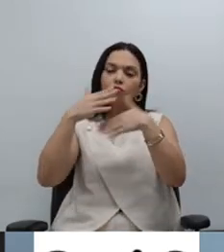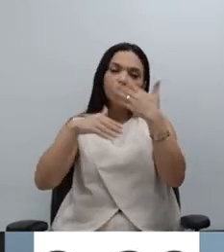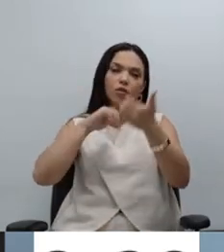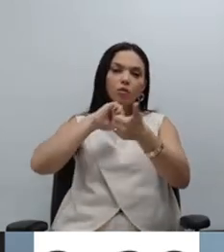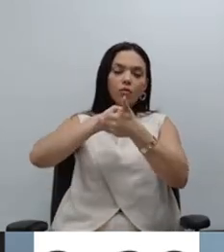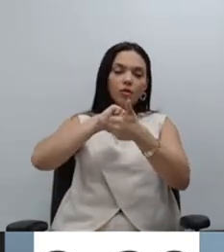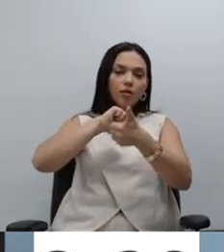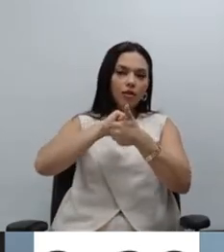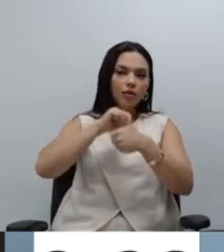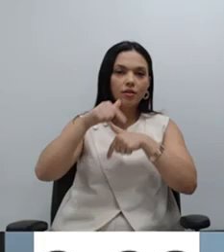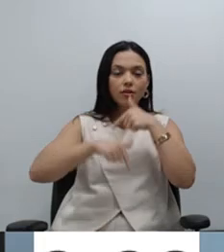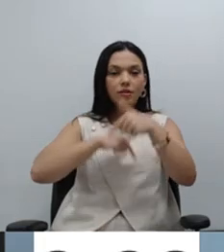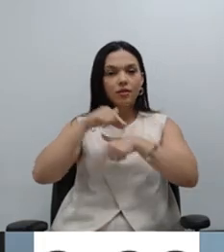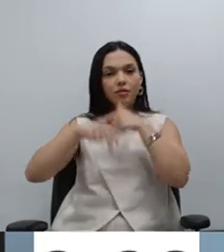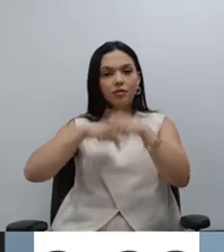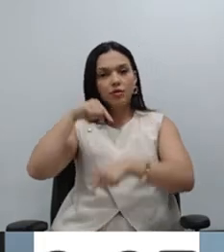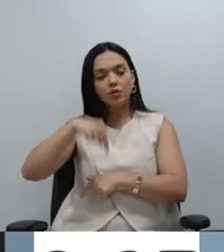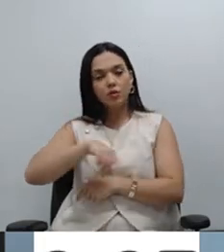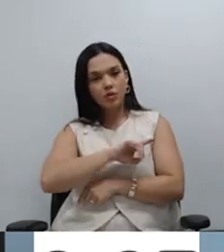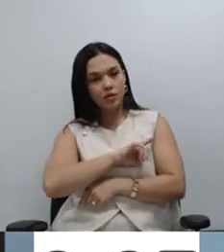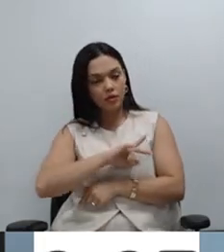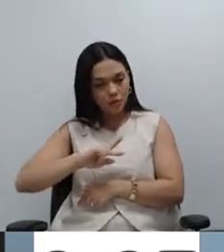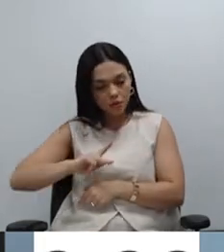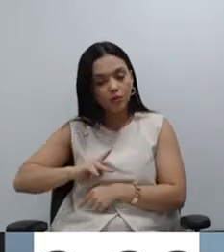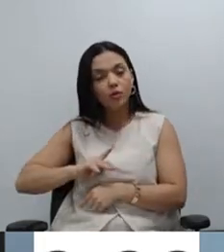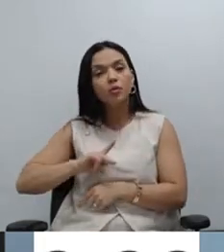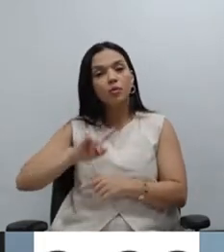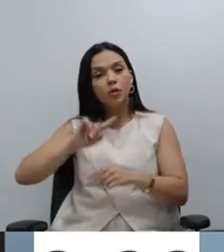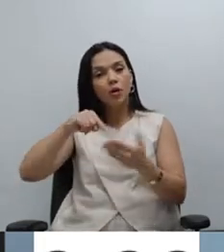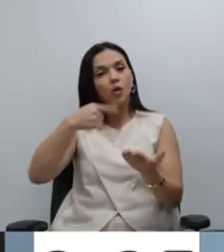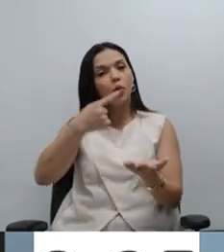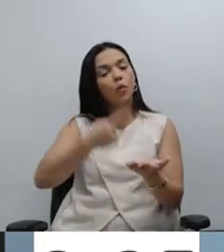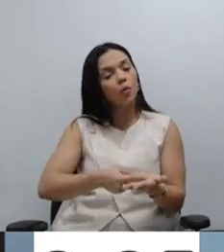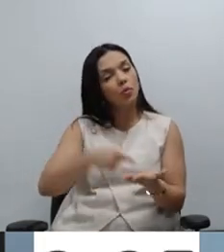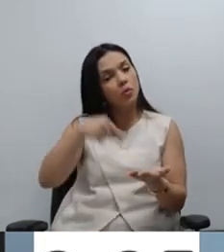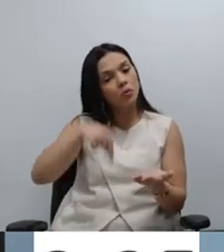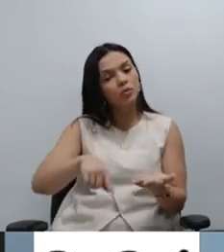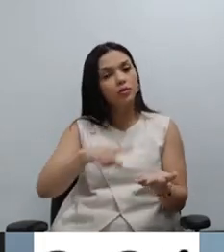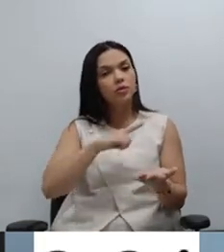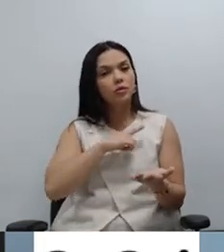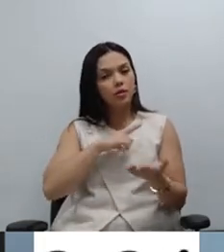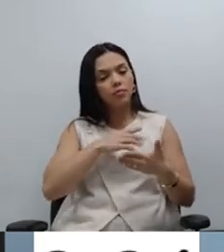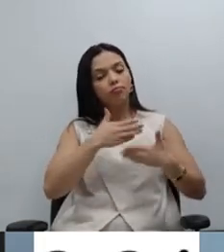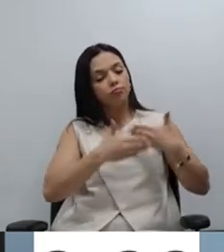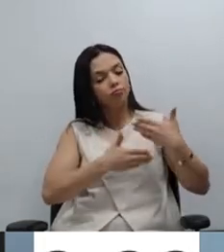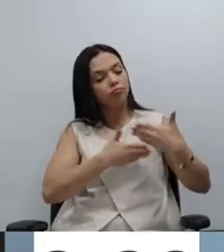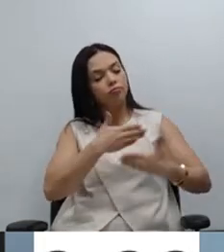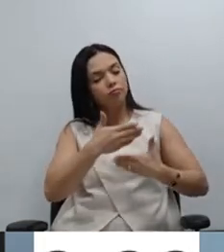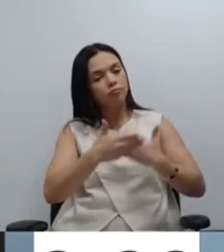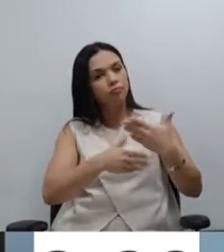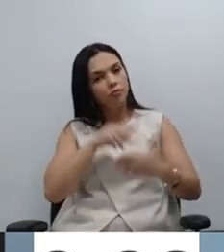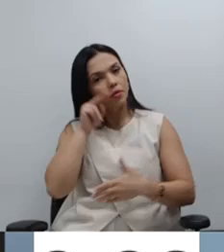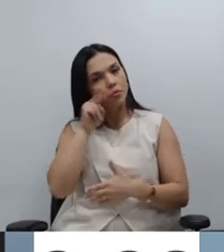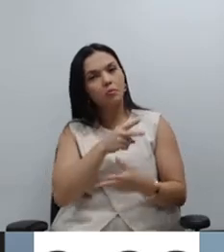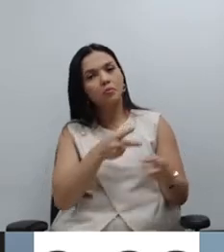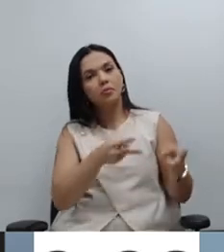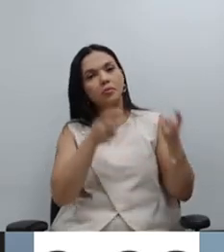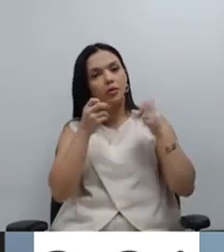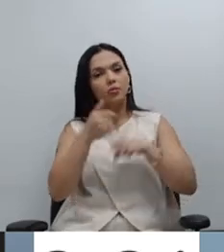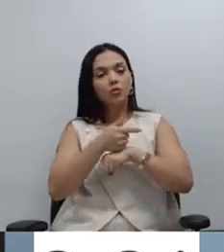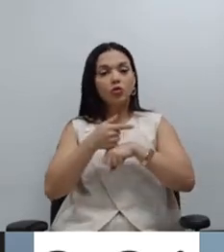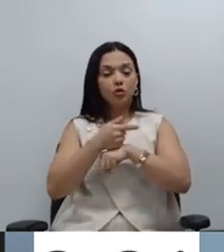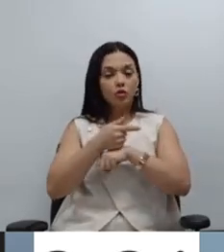casa, visto que já vi que é um compromisso que vem ocorrendo com essa nova gestão, tá? E não que as outras